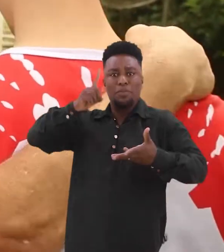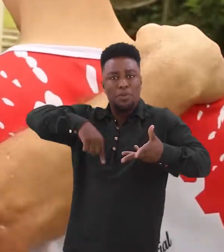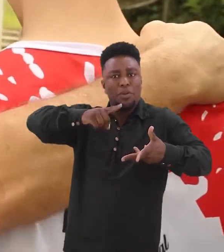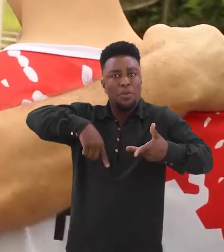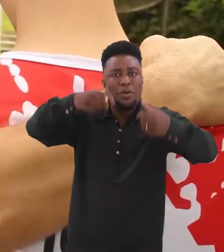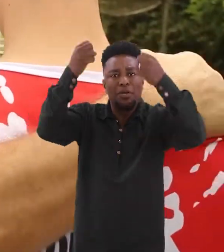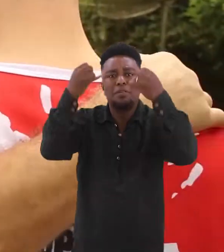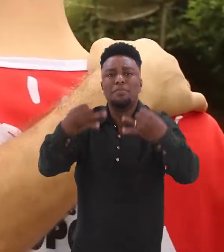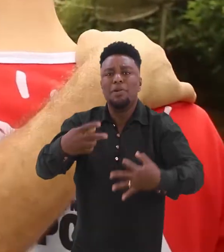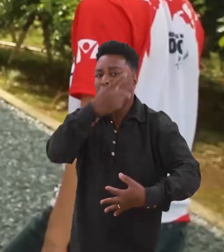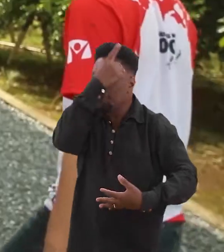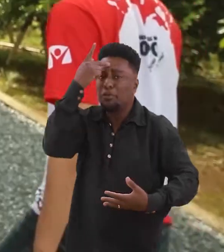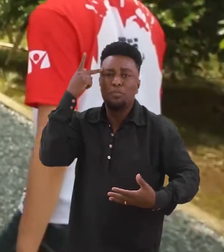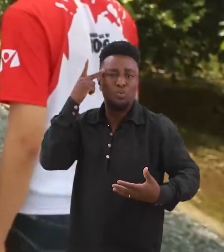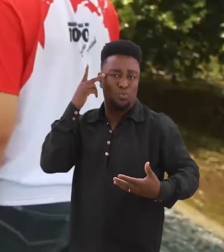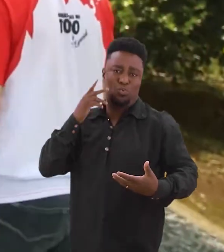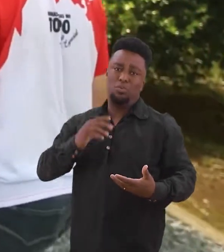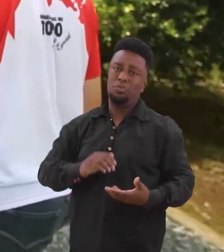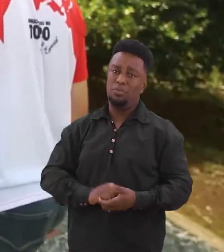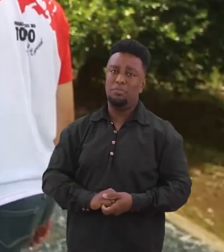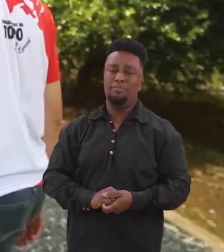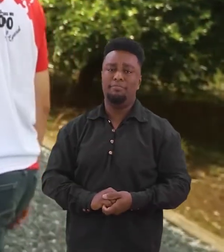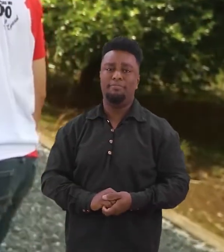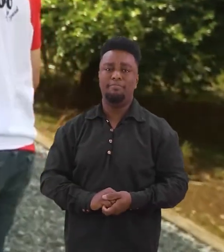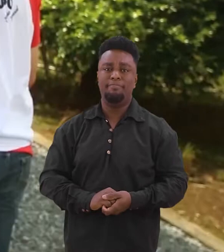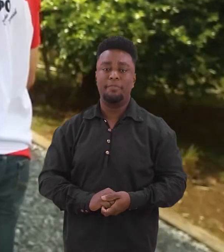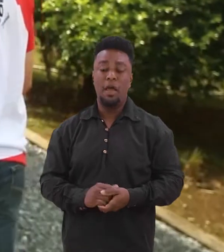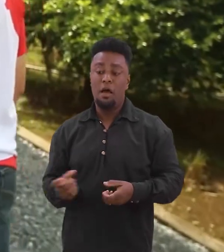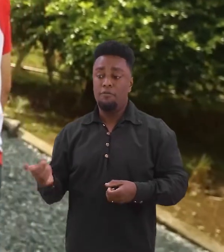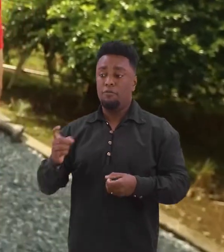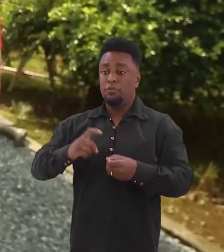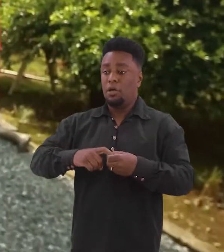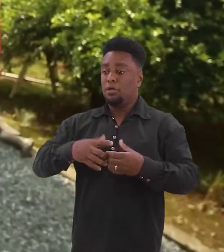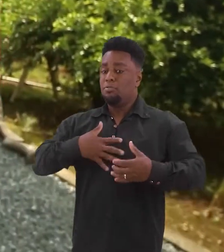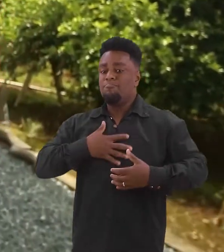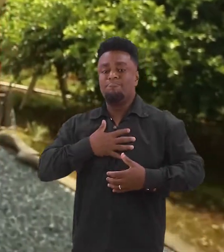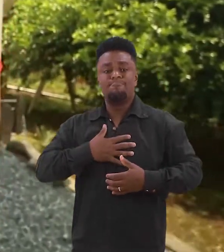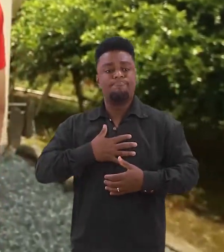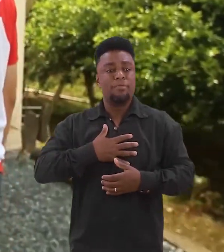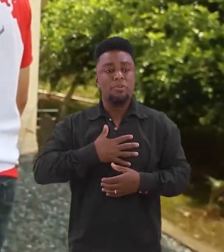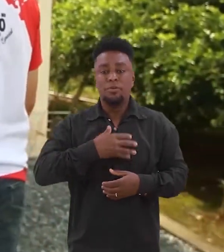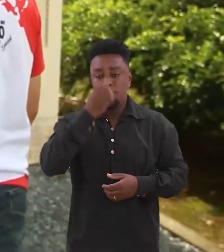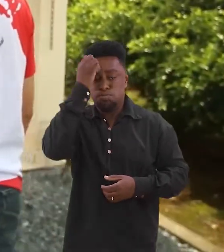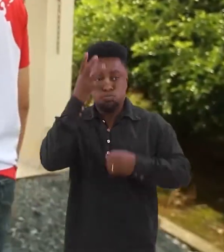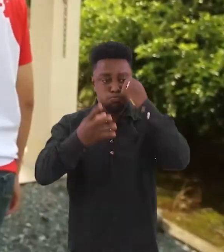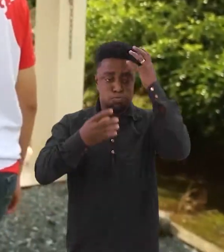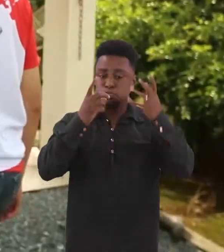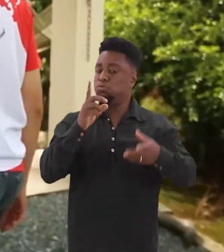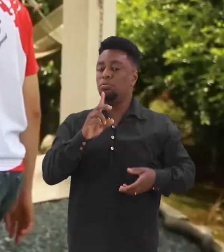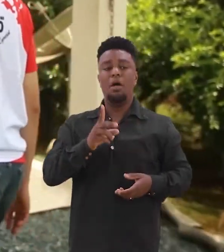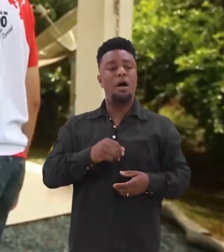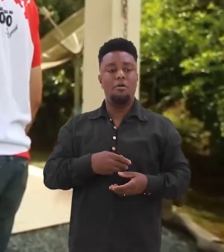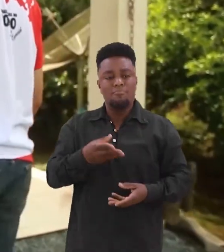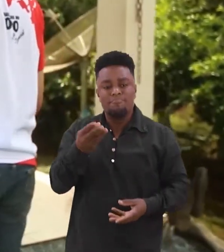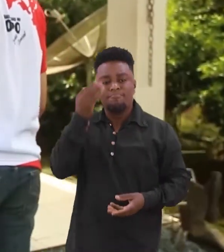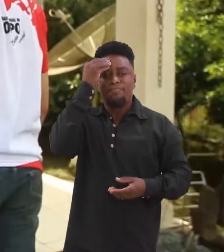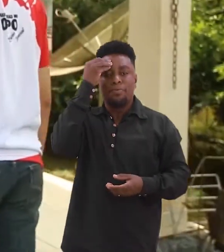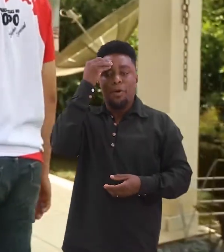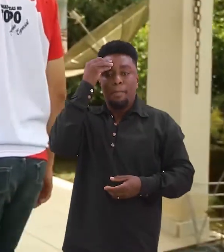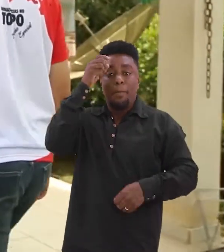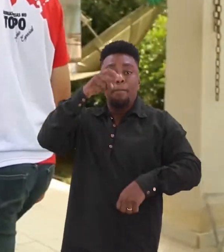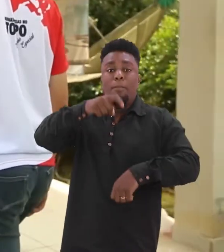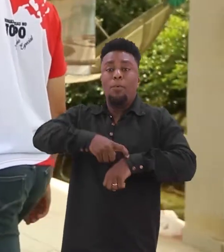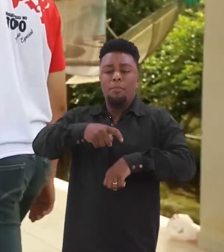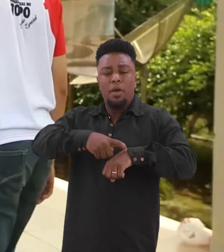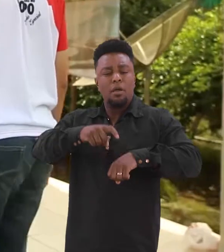para todo mundo. Ao voltarmos aqui, filho, não tem como esquecer tudo aquilo que passamos. Mas é o